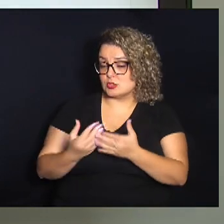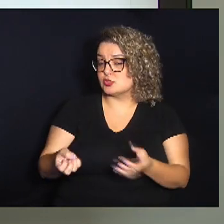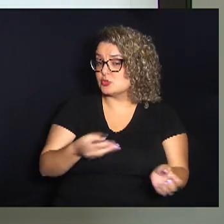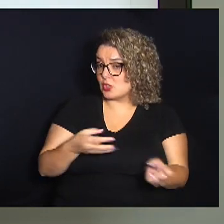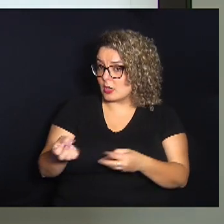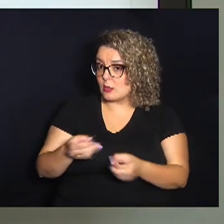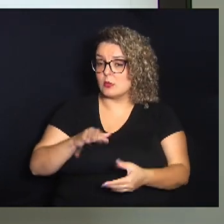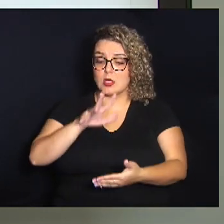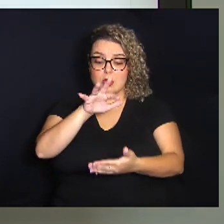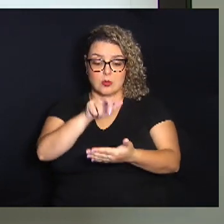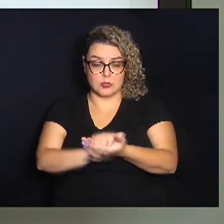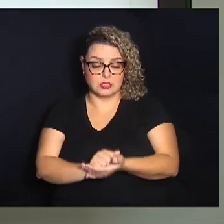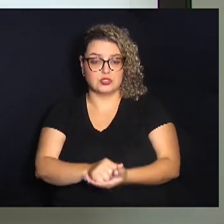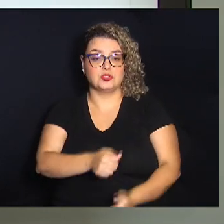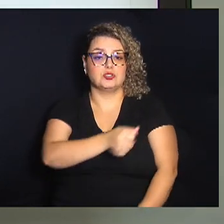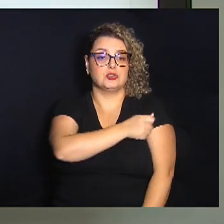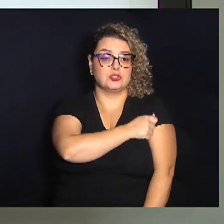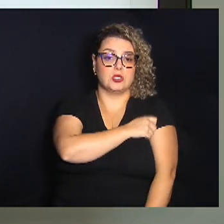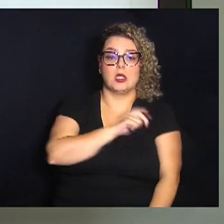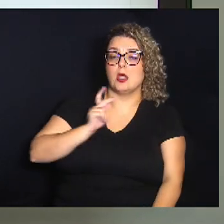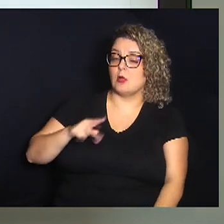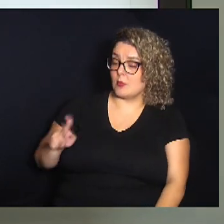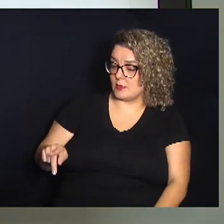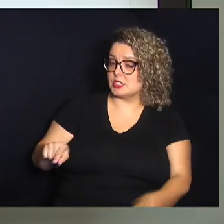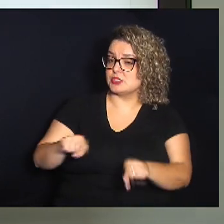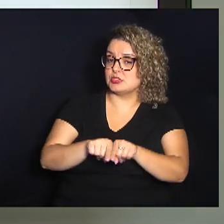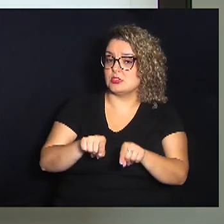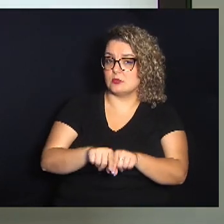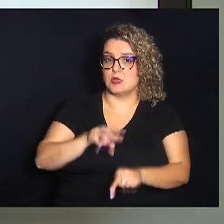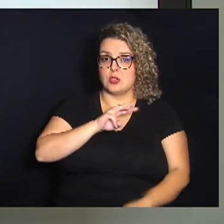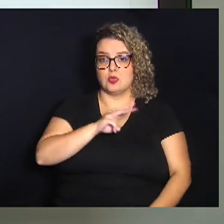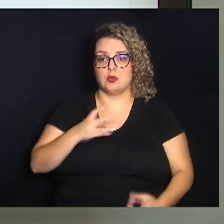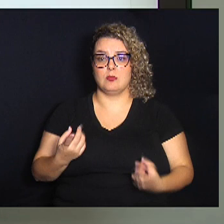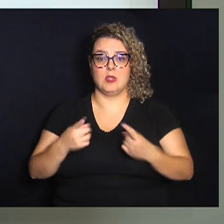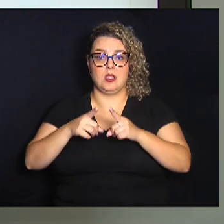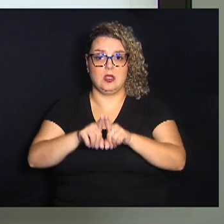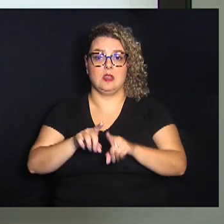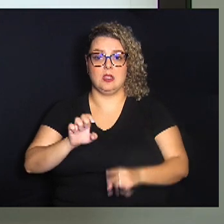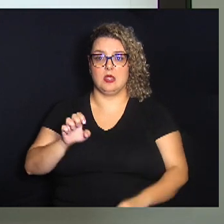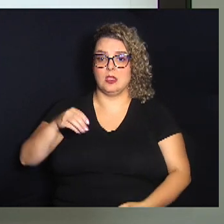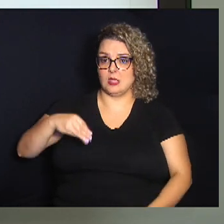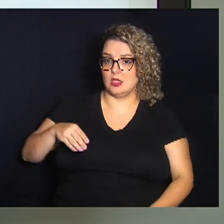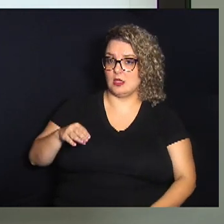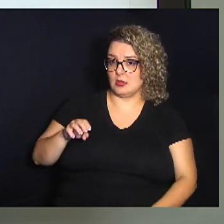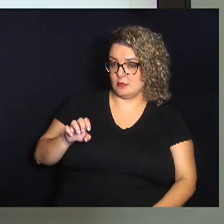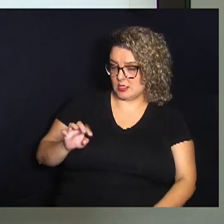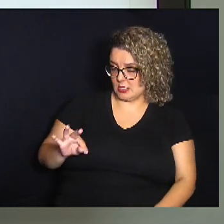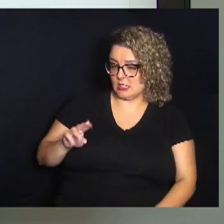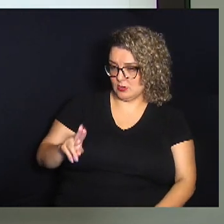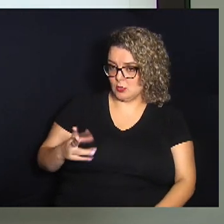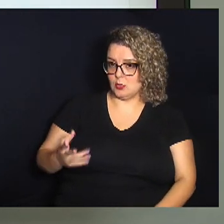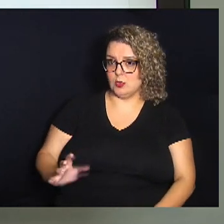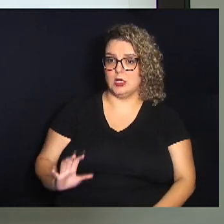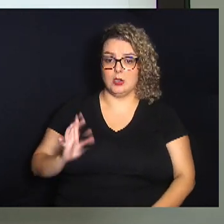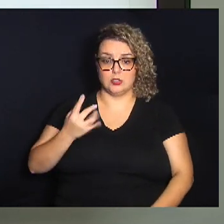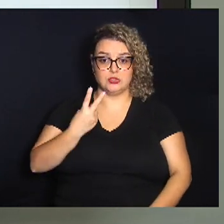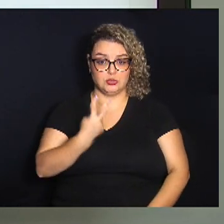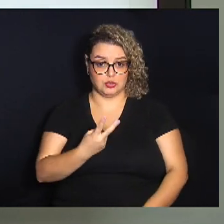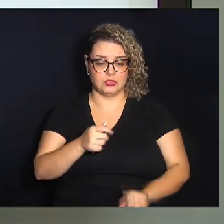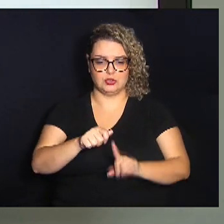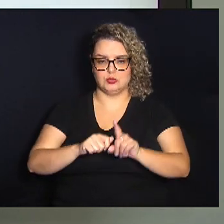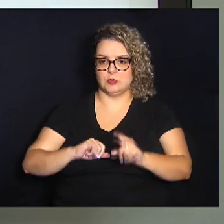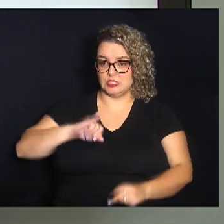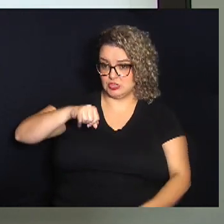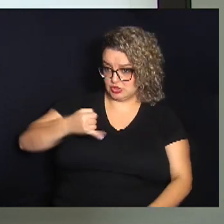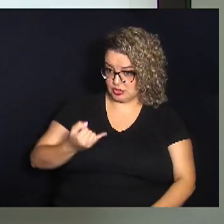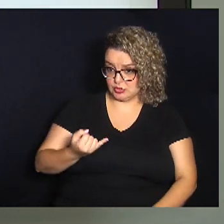o cadastro de estudantes e professores no portal Parceiros da EMTU ocorreu em 2 de janeiro. A partir